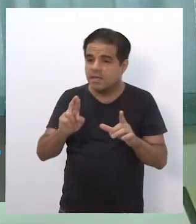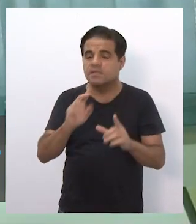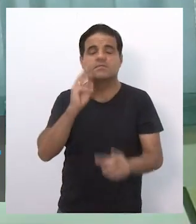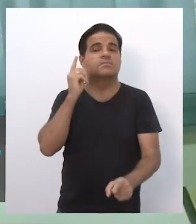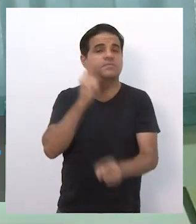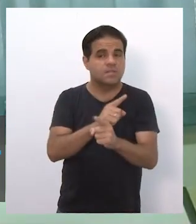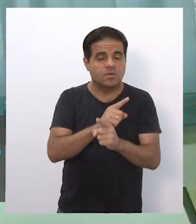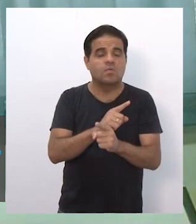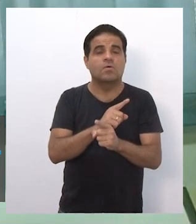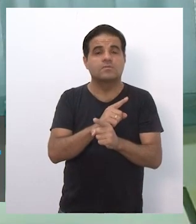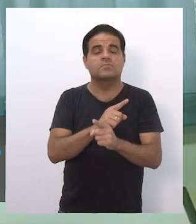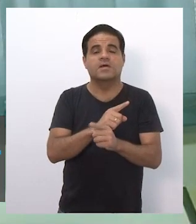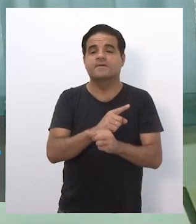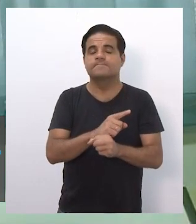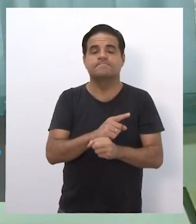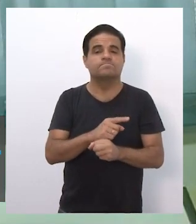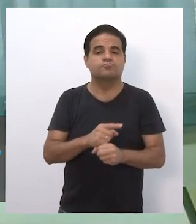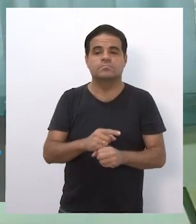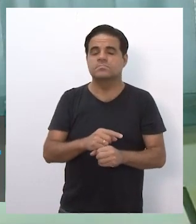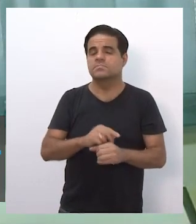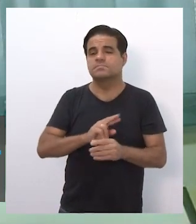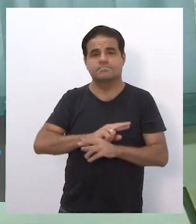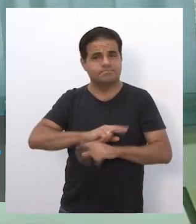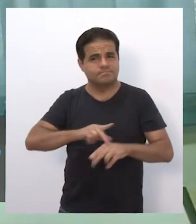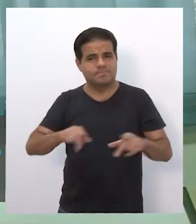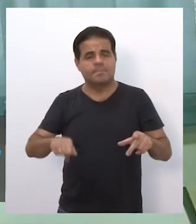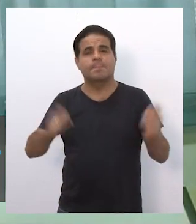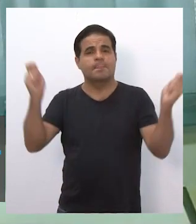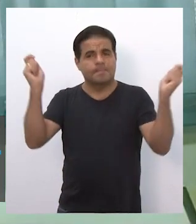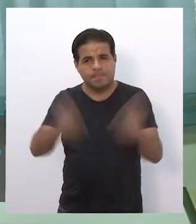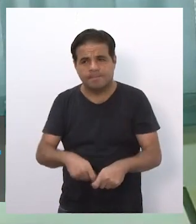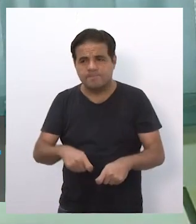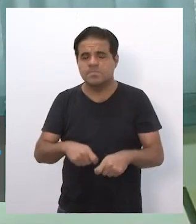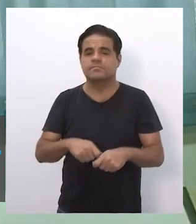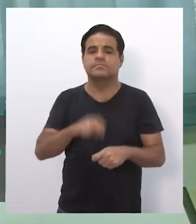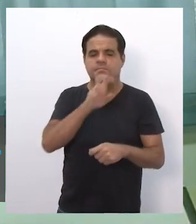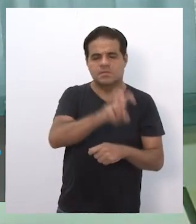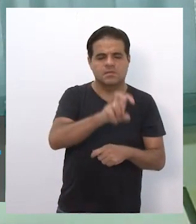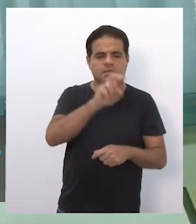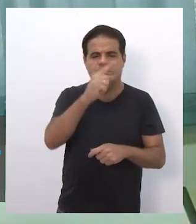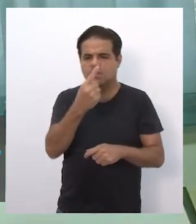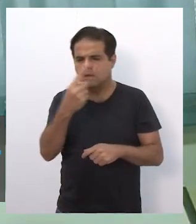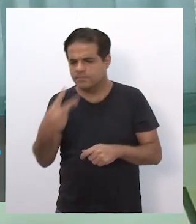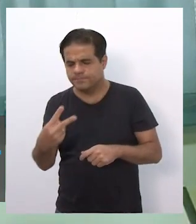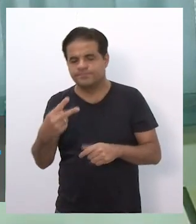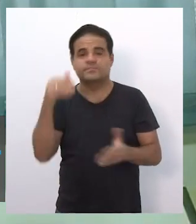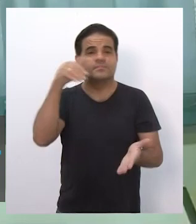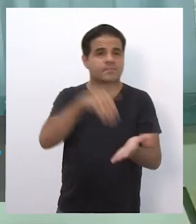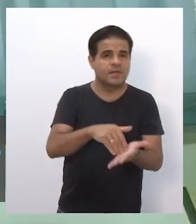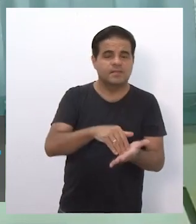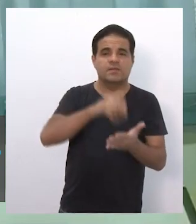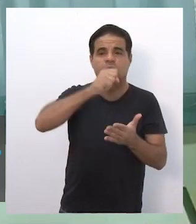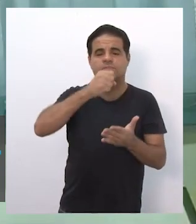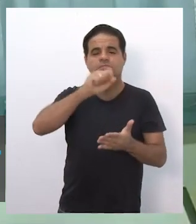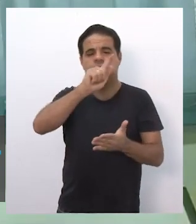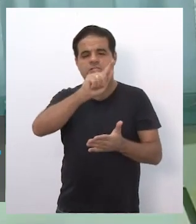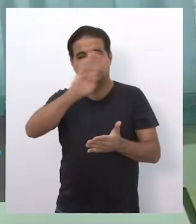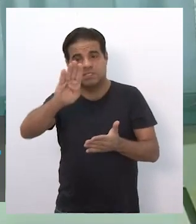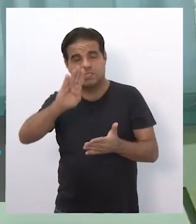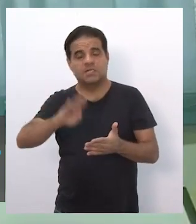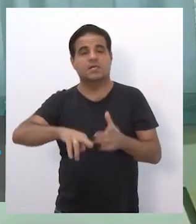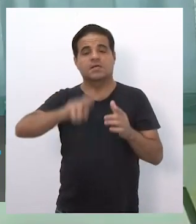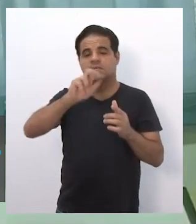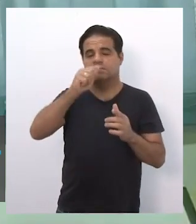encontrar pente de memória com a capacidade de 512 até 8 GB de RAM.